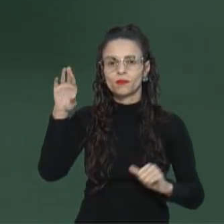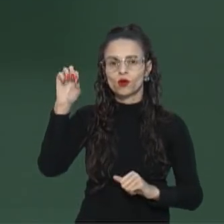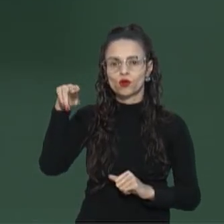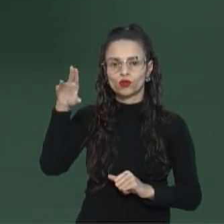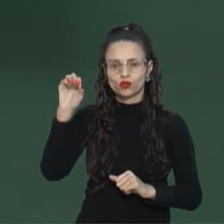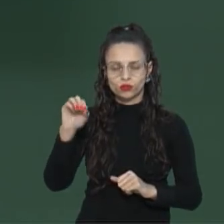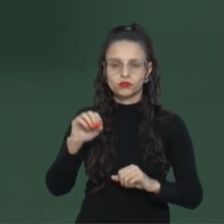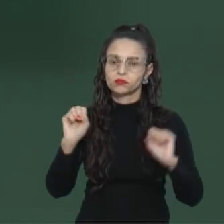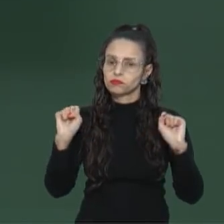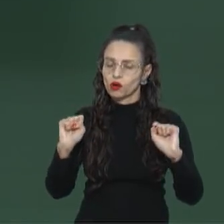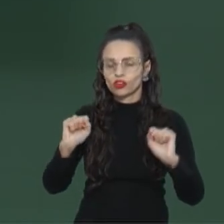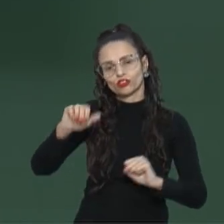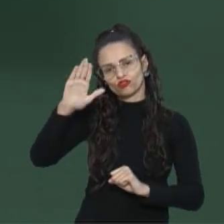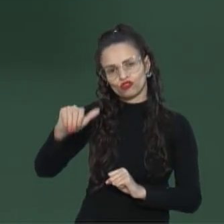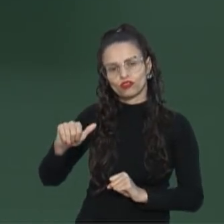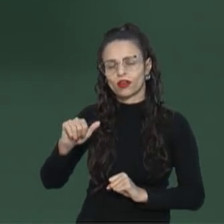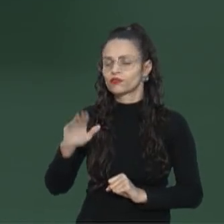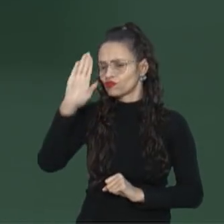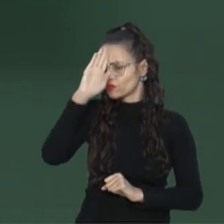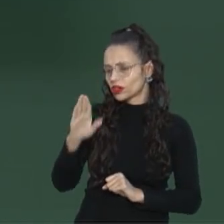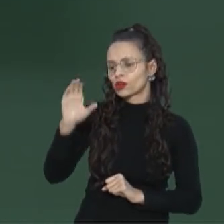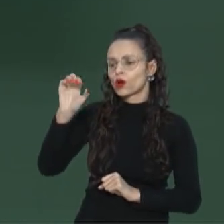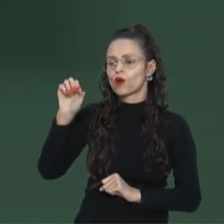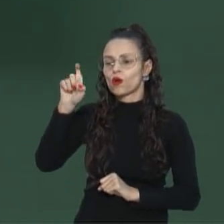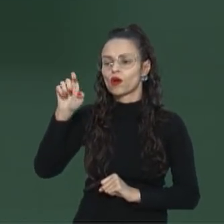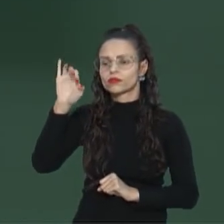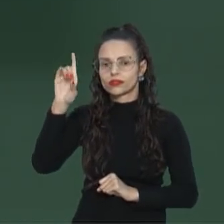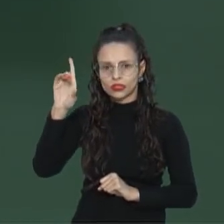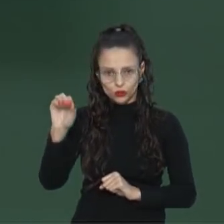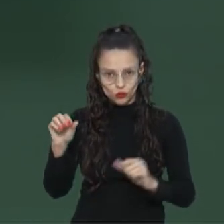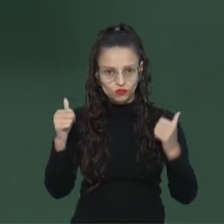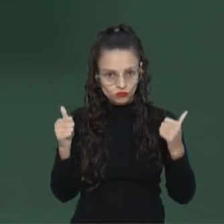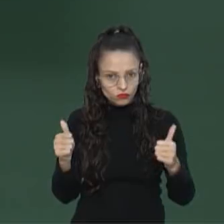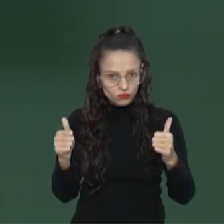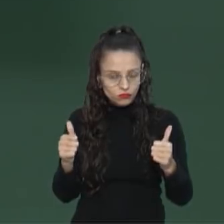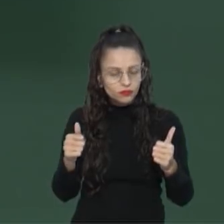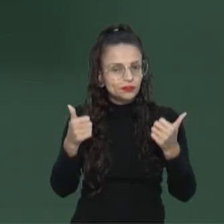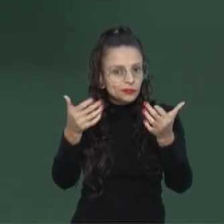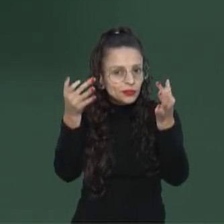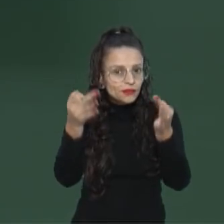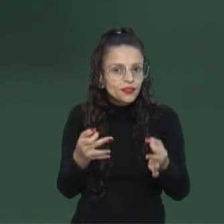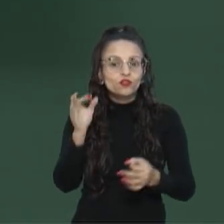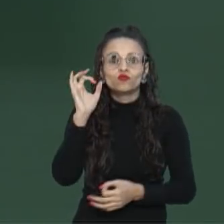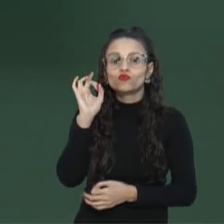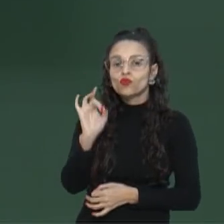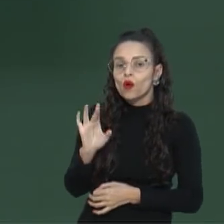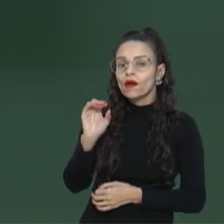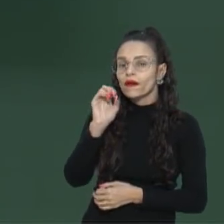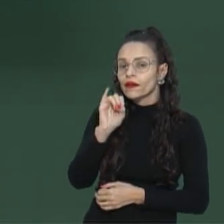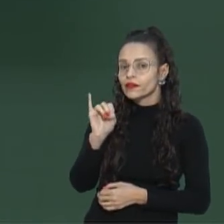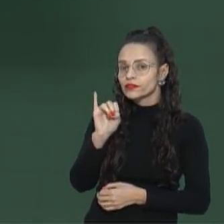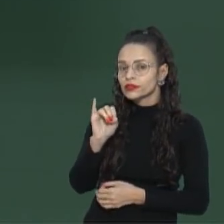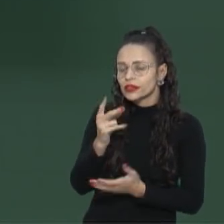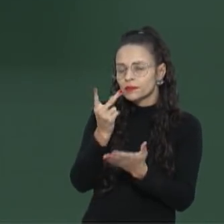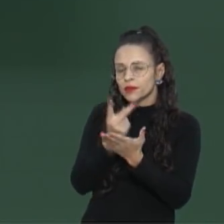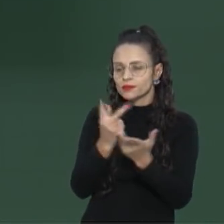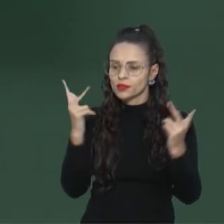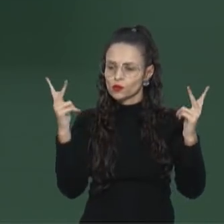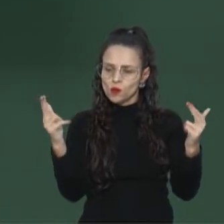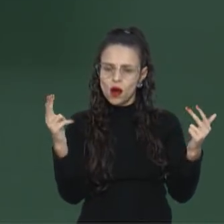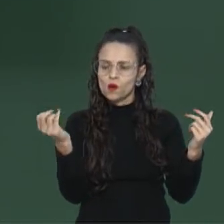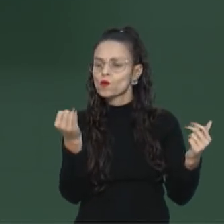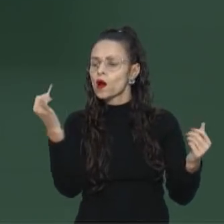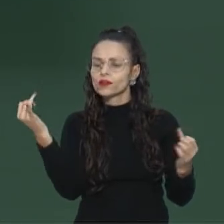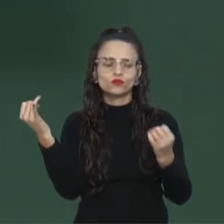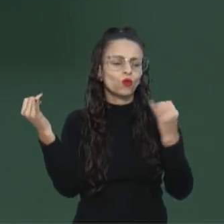escrever óxido de chumbo. Perfeito? Só vale isso quando estamos falando de mesma quantidade e